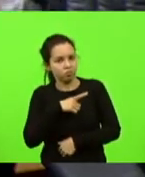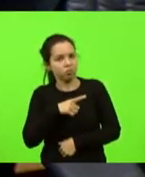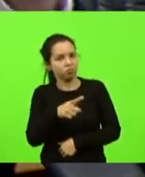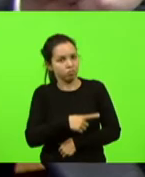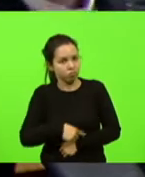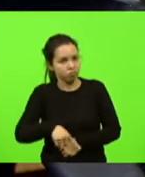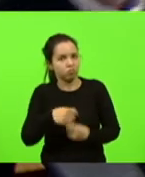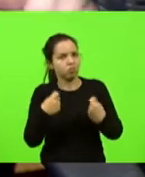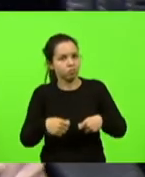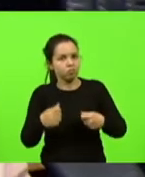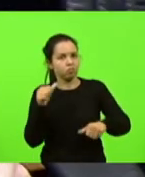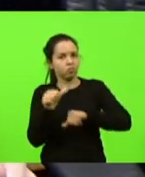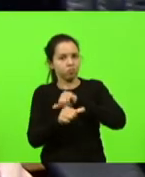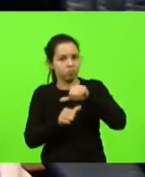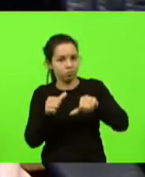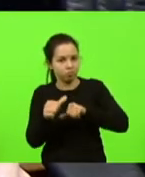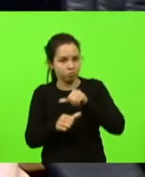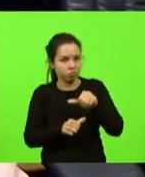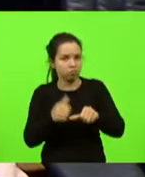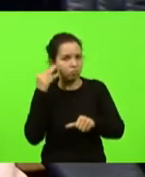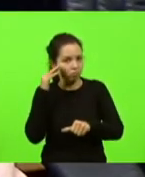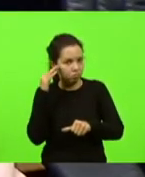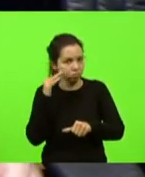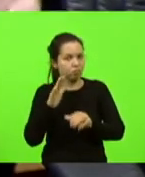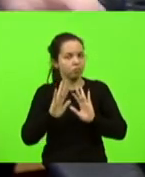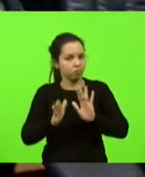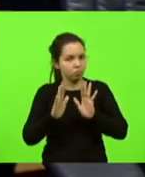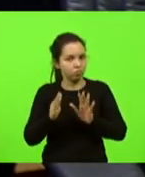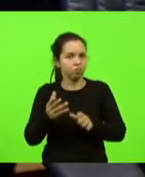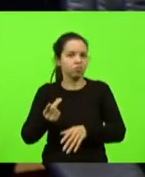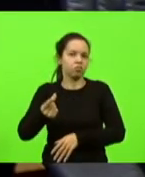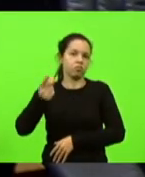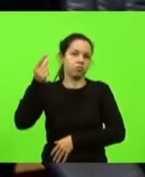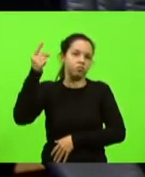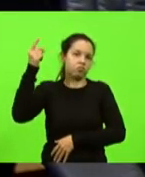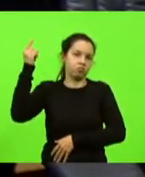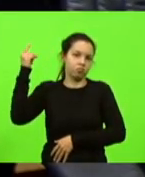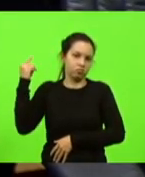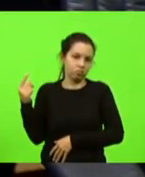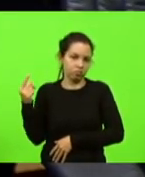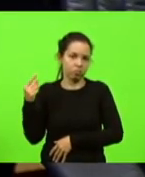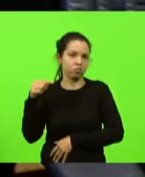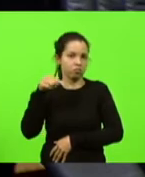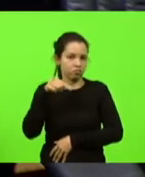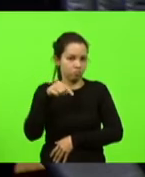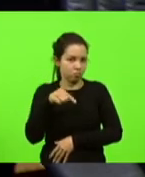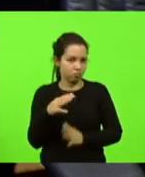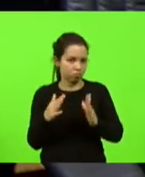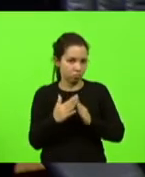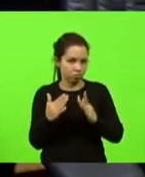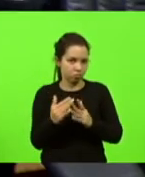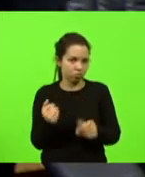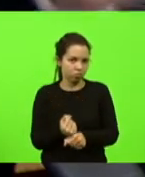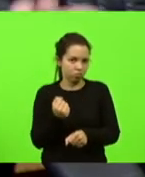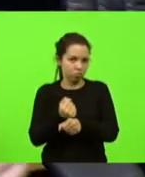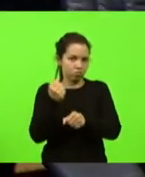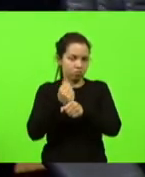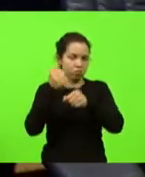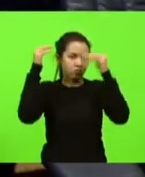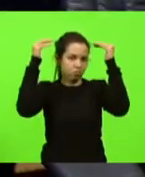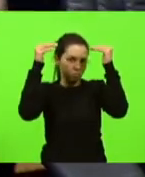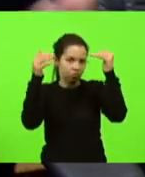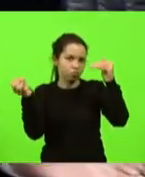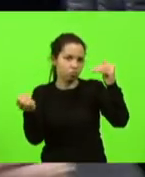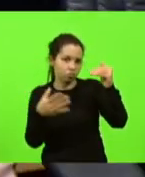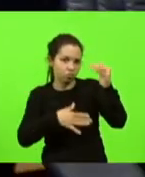modificá-la quando entendemos que ela está ultrapassada. A nossa casa, quando edificada, ela recebe o telhado novo, a parede nova,